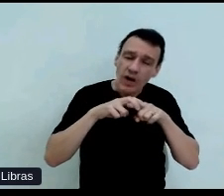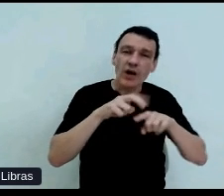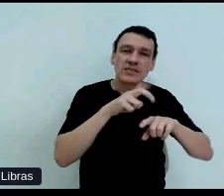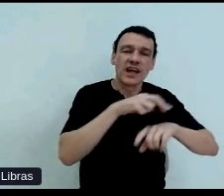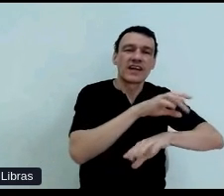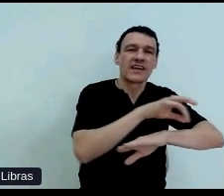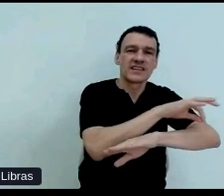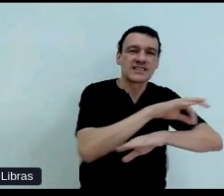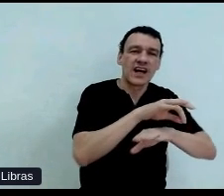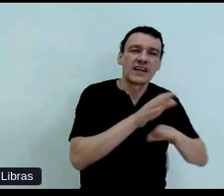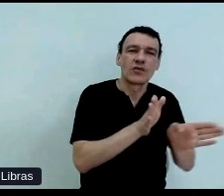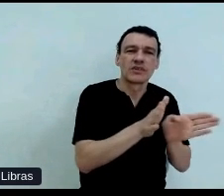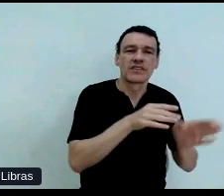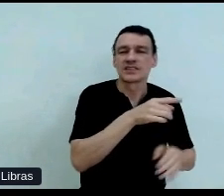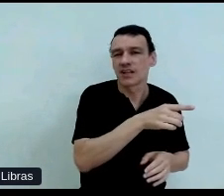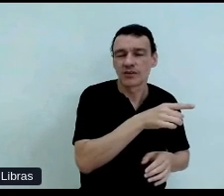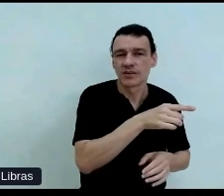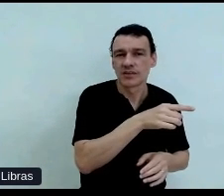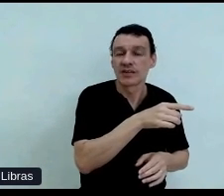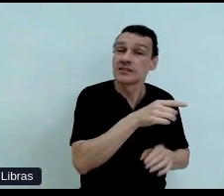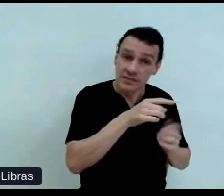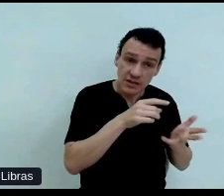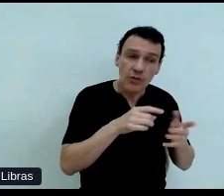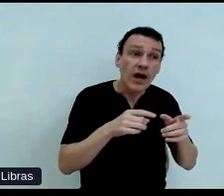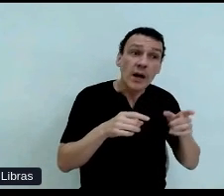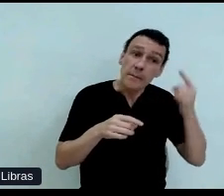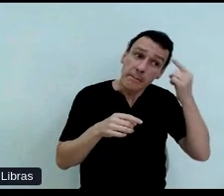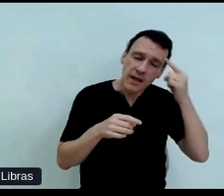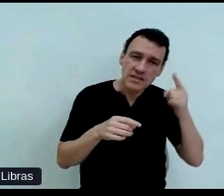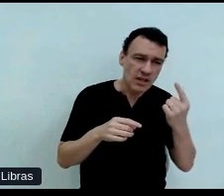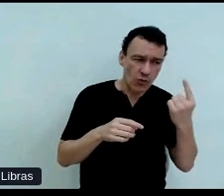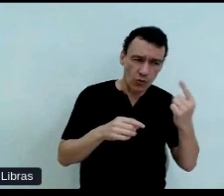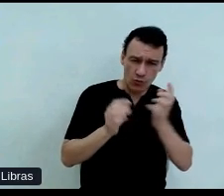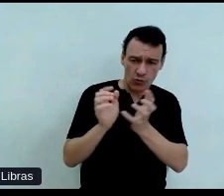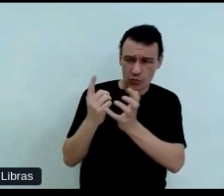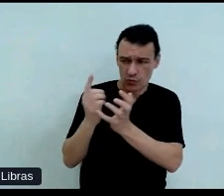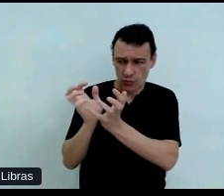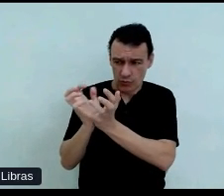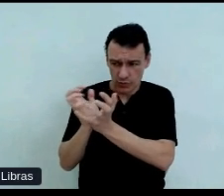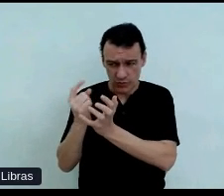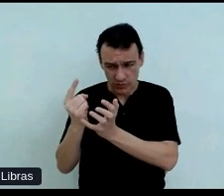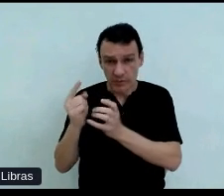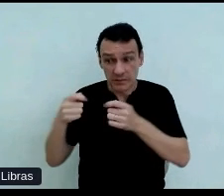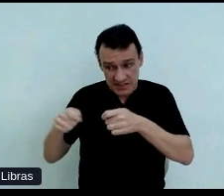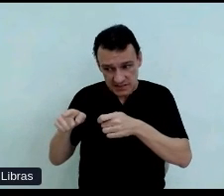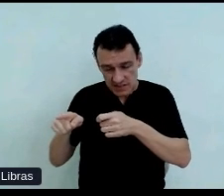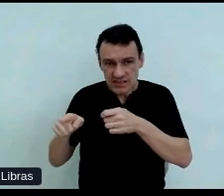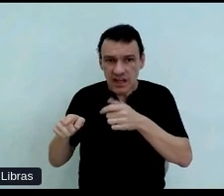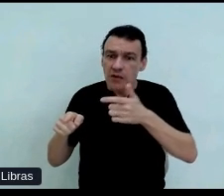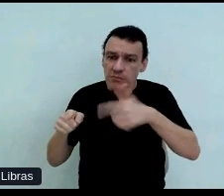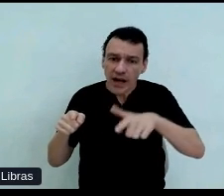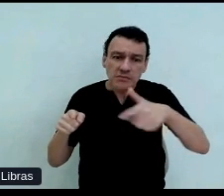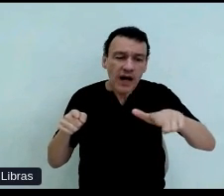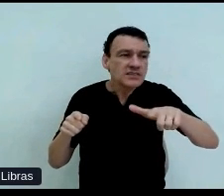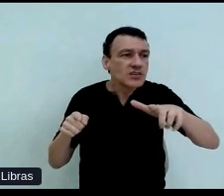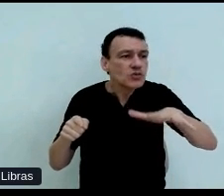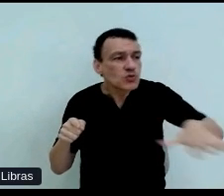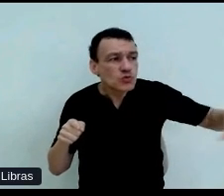do design universal, que com o seu desenho, que com a sua forma de